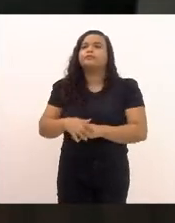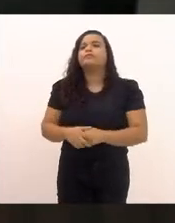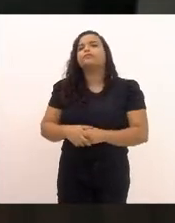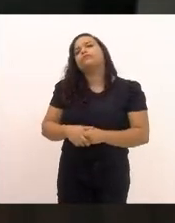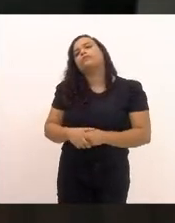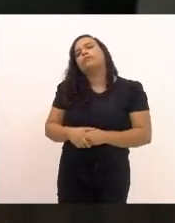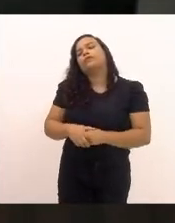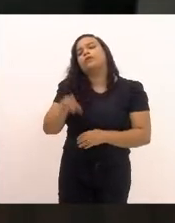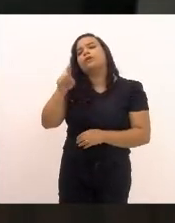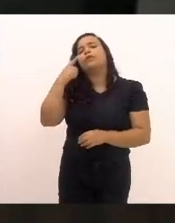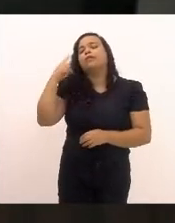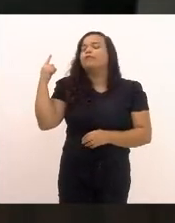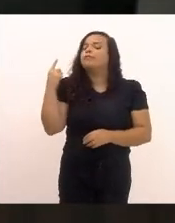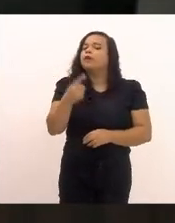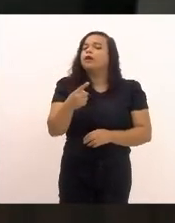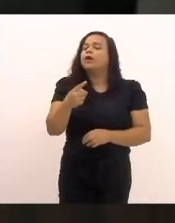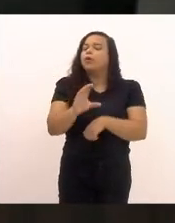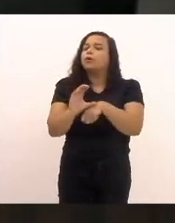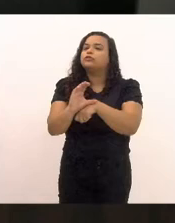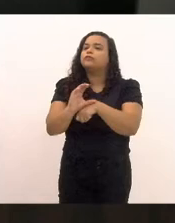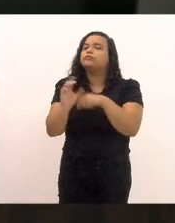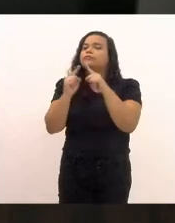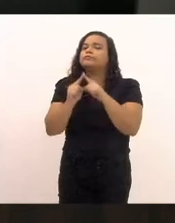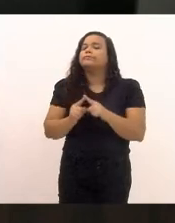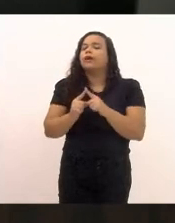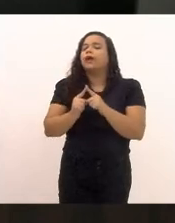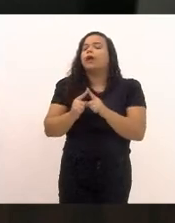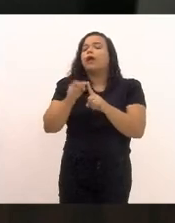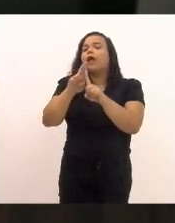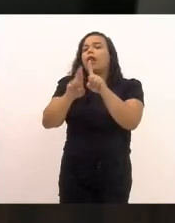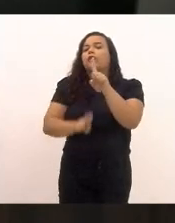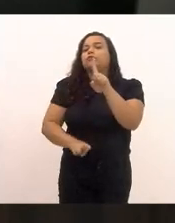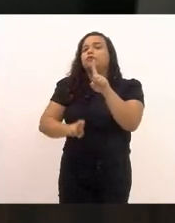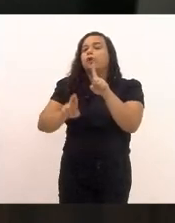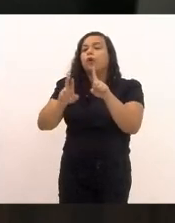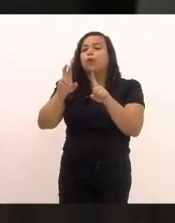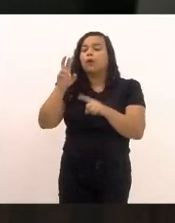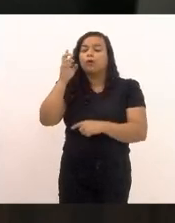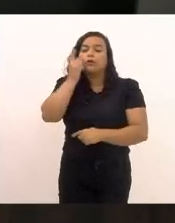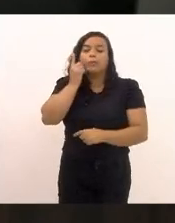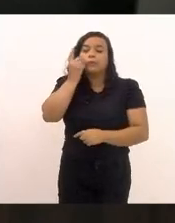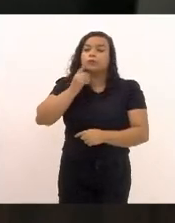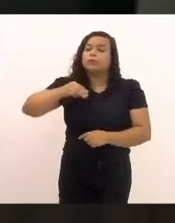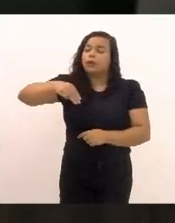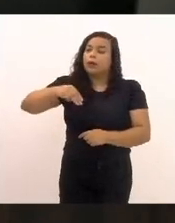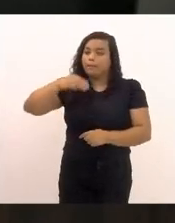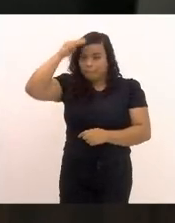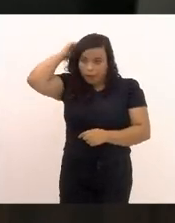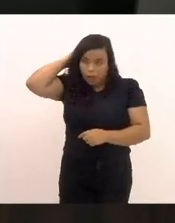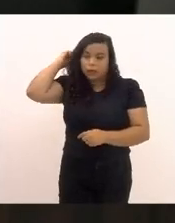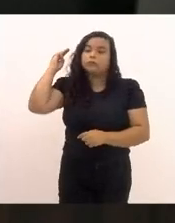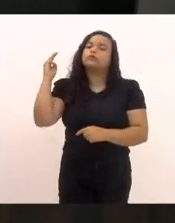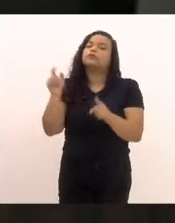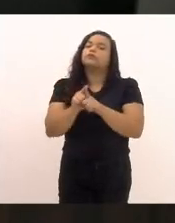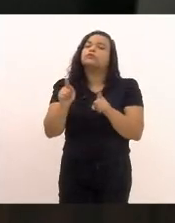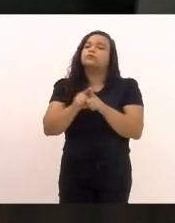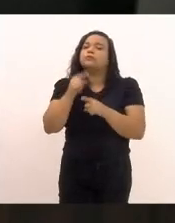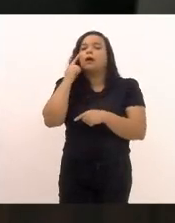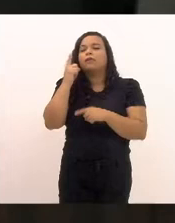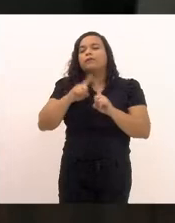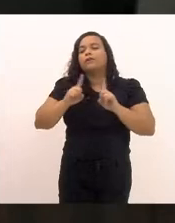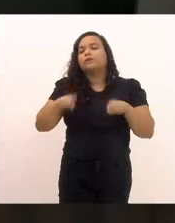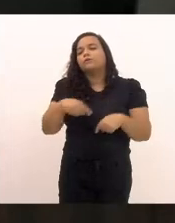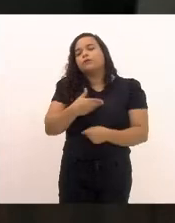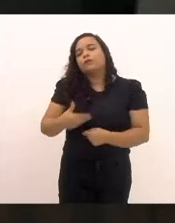pela Constitucionalidade, relator, deputado Márcio Pacheco, pendente de pareceres das comissões de Servidor Público, de Assuntos